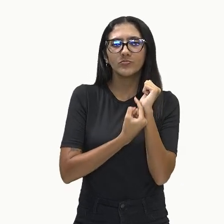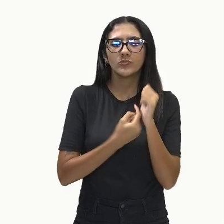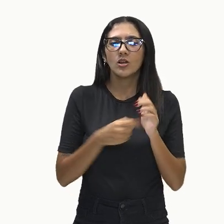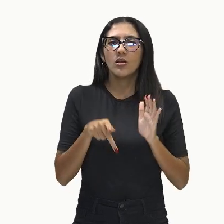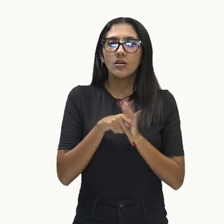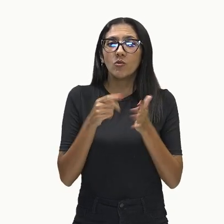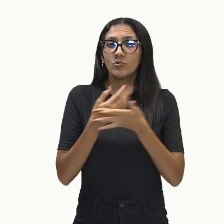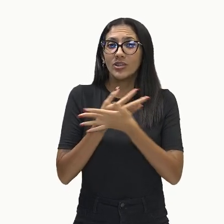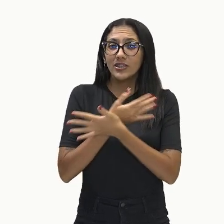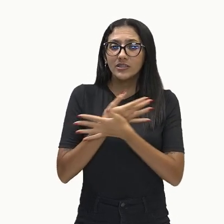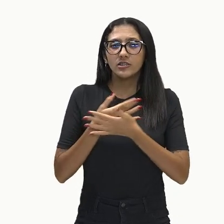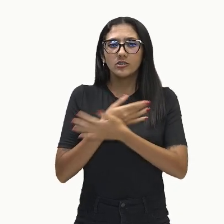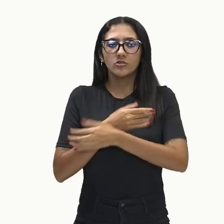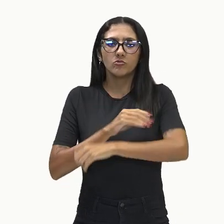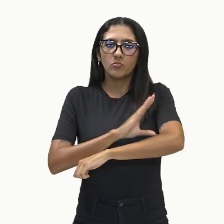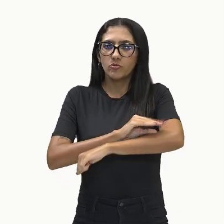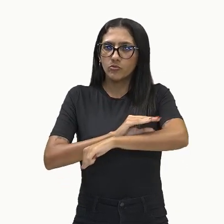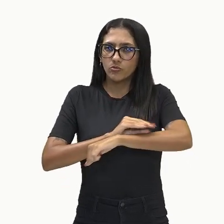tecido muscular.